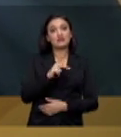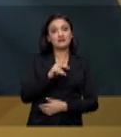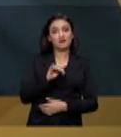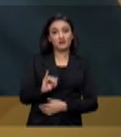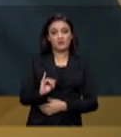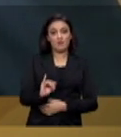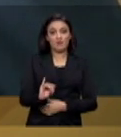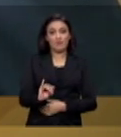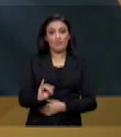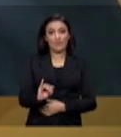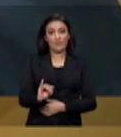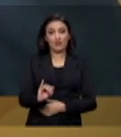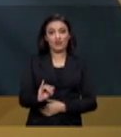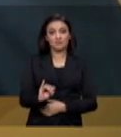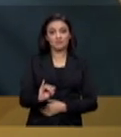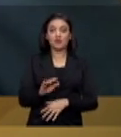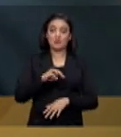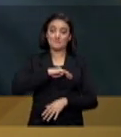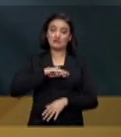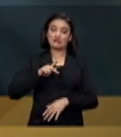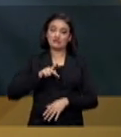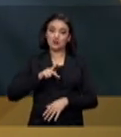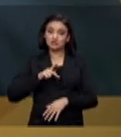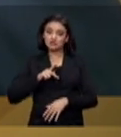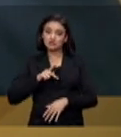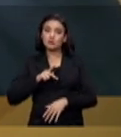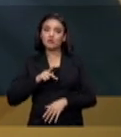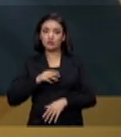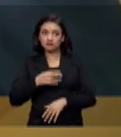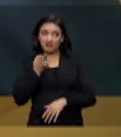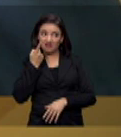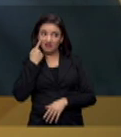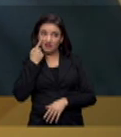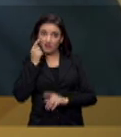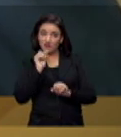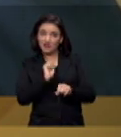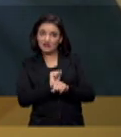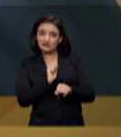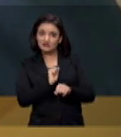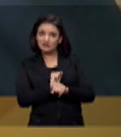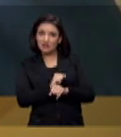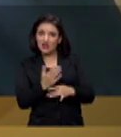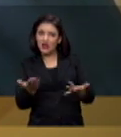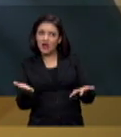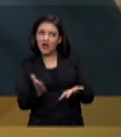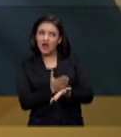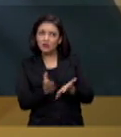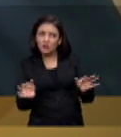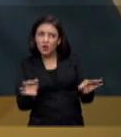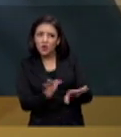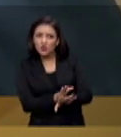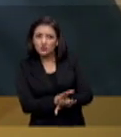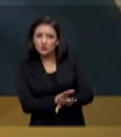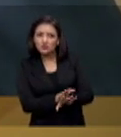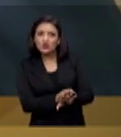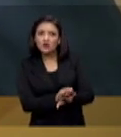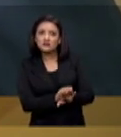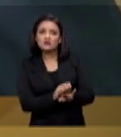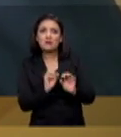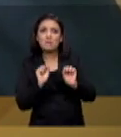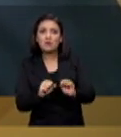são. Nós, do Ministério Público, aguardaremos conclusões que, nos termos da Constituição, possam nos ser